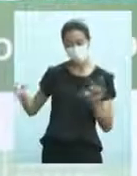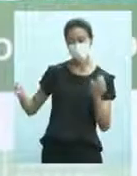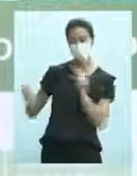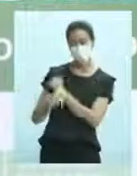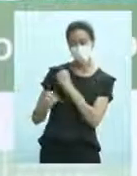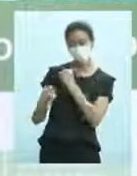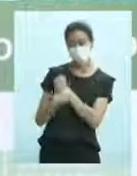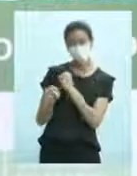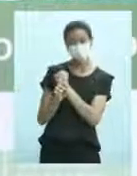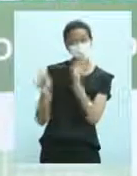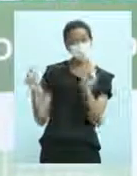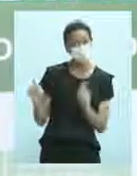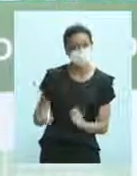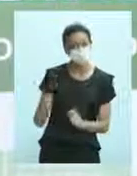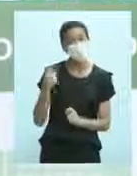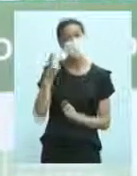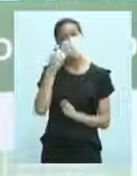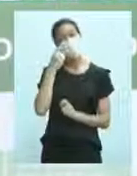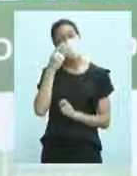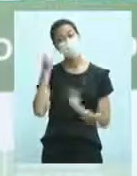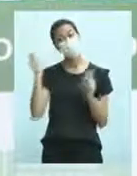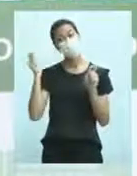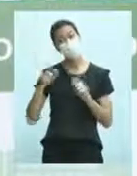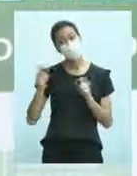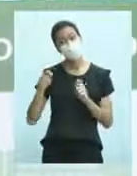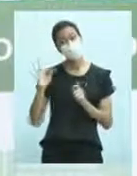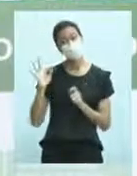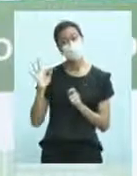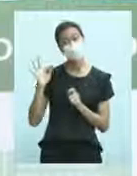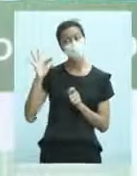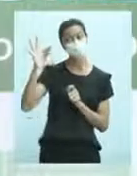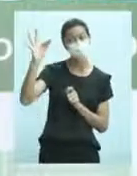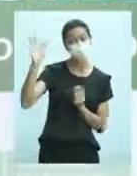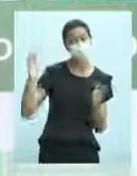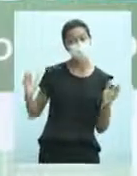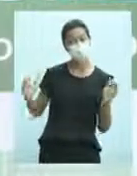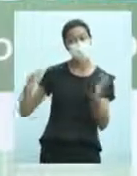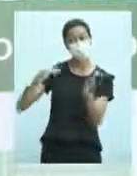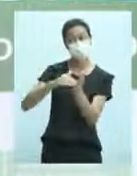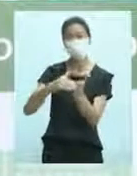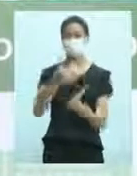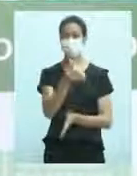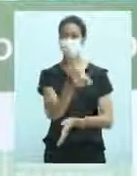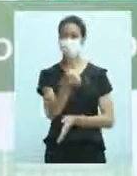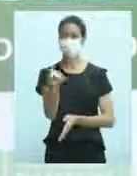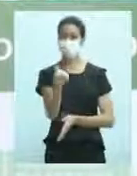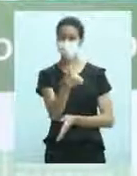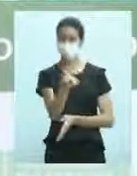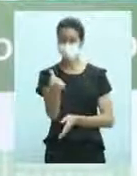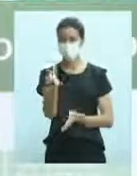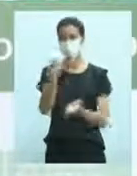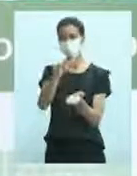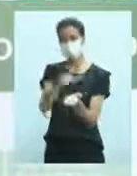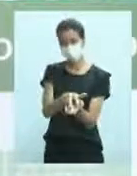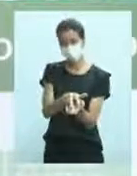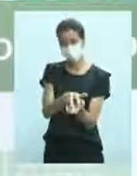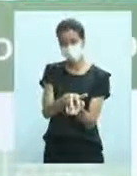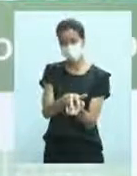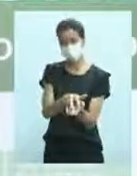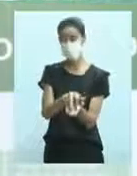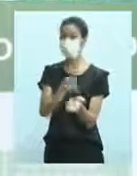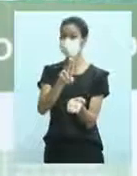essa resolução não podemos ter até 66 leitos entre leite de clínicos e leitos de uti